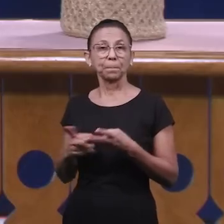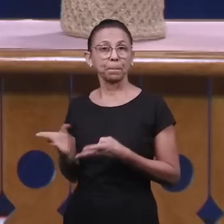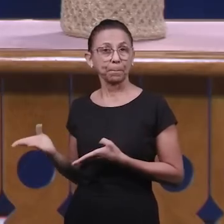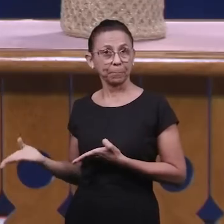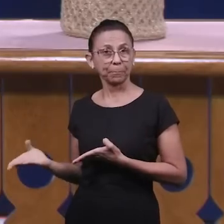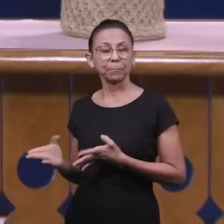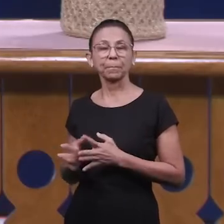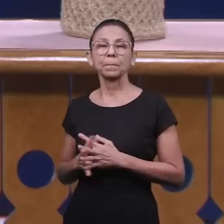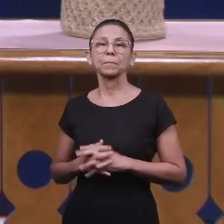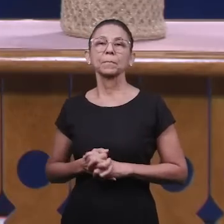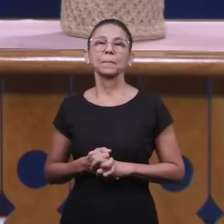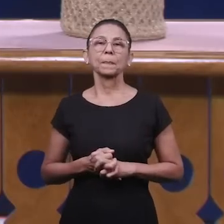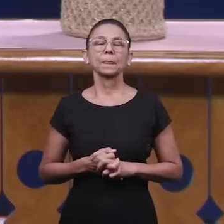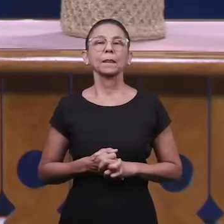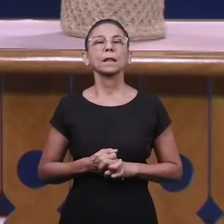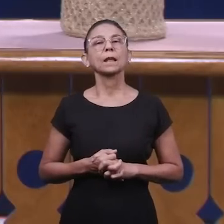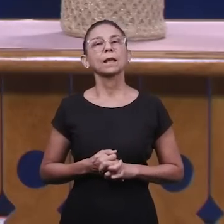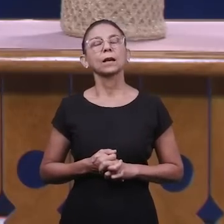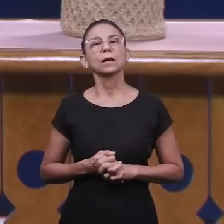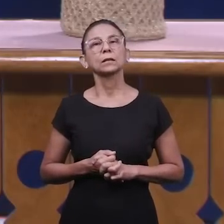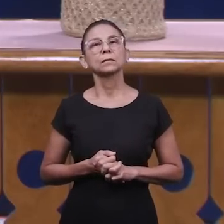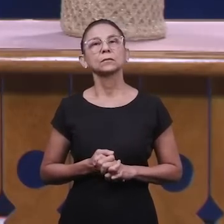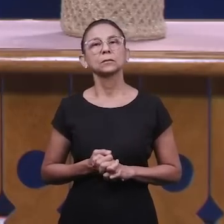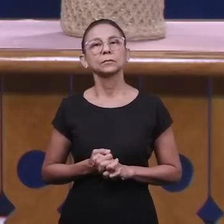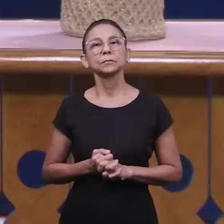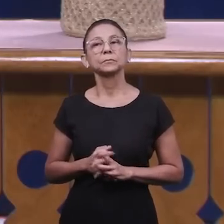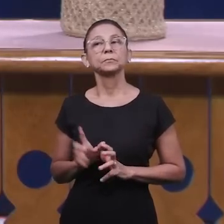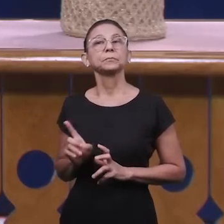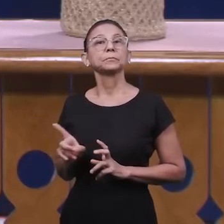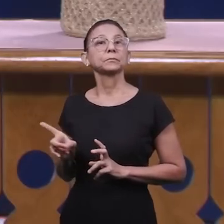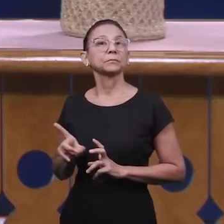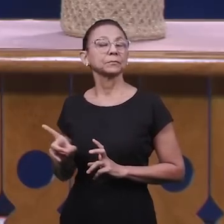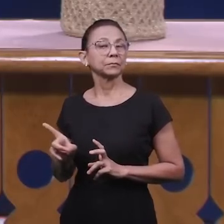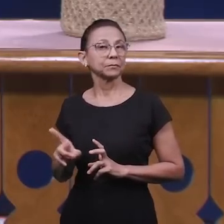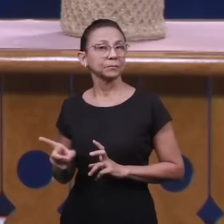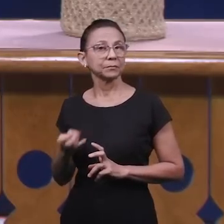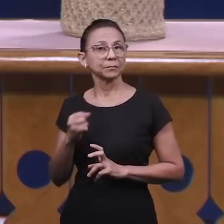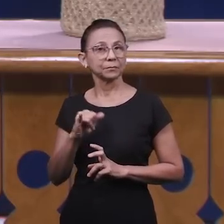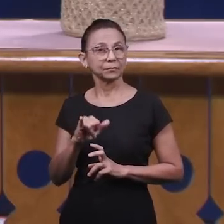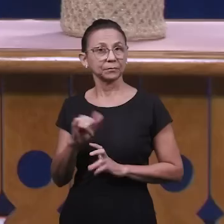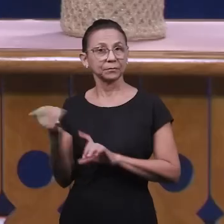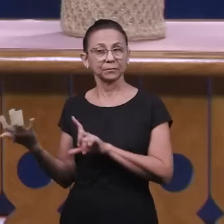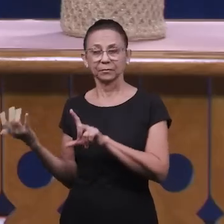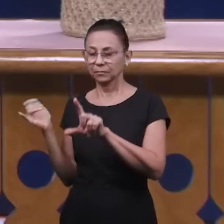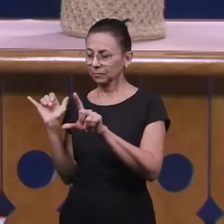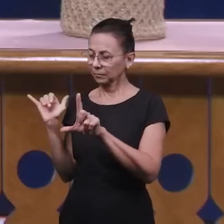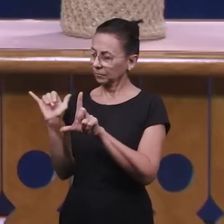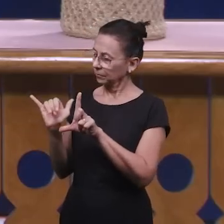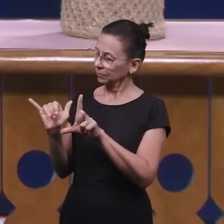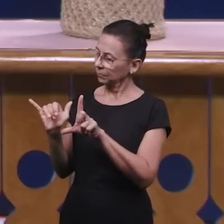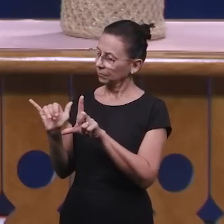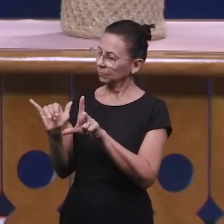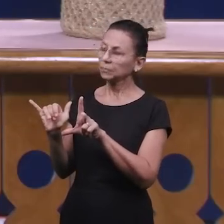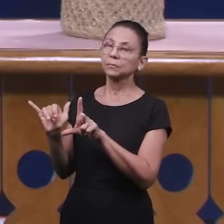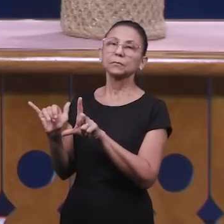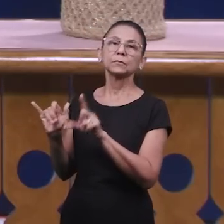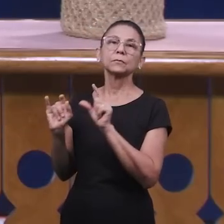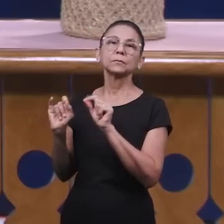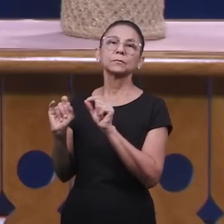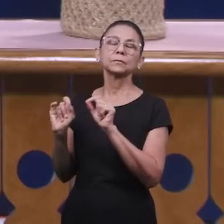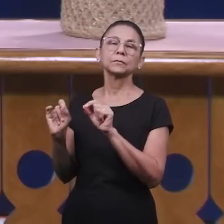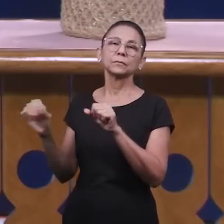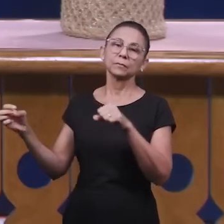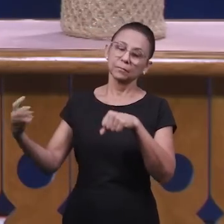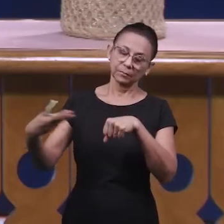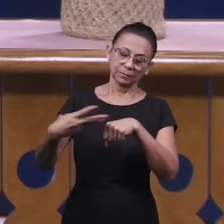WhatsApp, escrever qual foi a experiência que você teve nesse culto, de que maneira Deus falou ao seu coração nesse culto. Nós vamos ter toda a alegria em